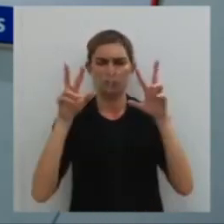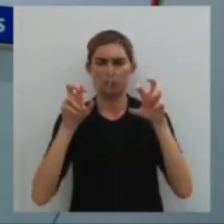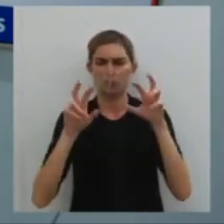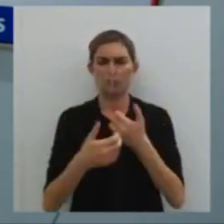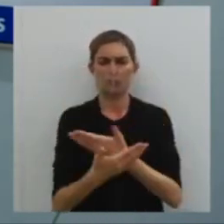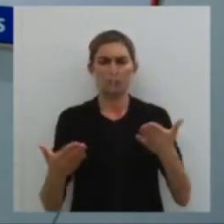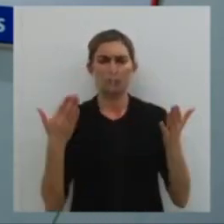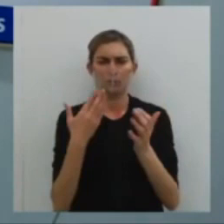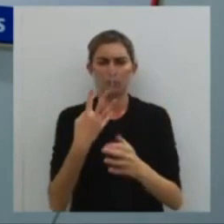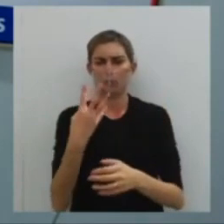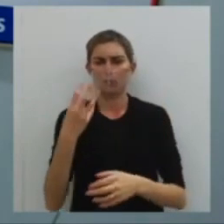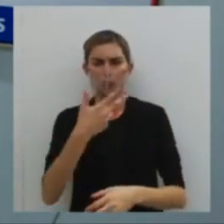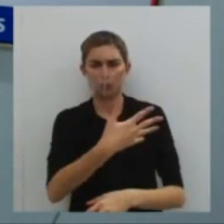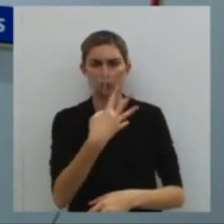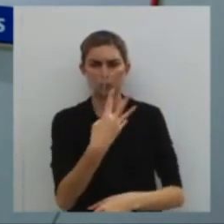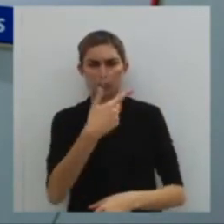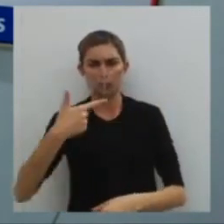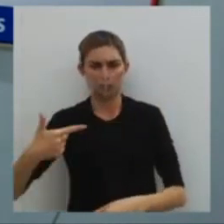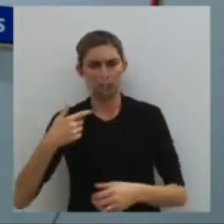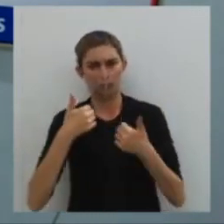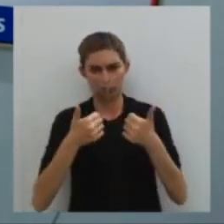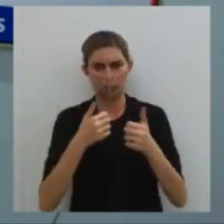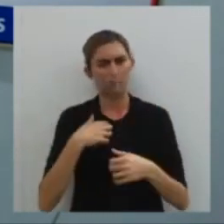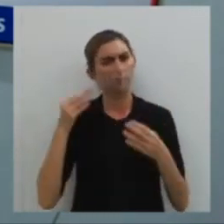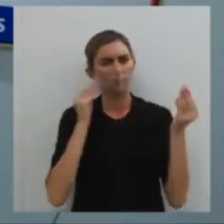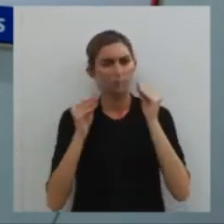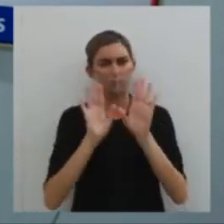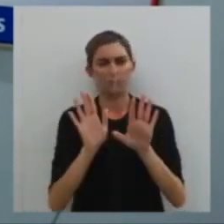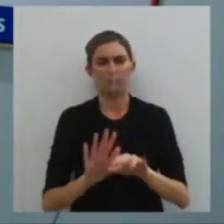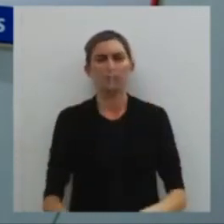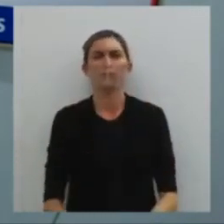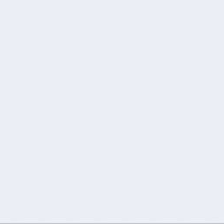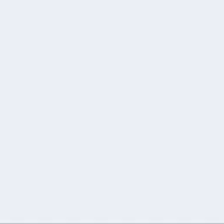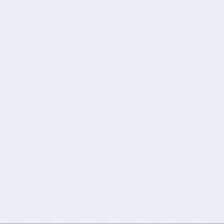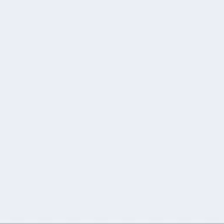esse tema com a aula de número 42, beleza? Um cheiro no coração e até mais.